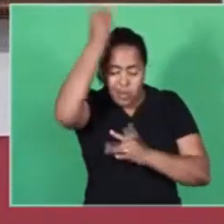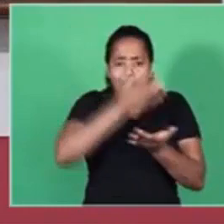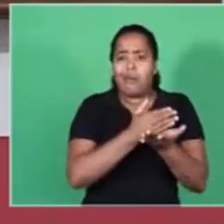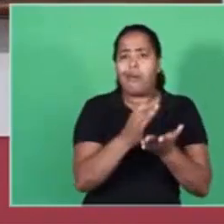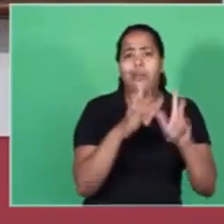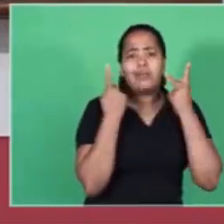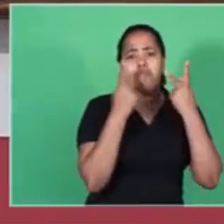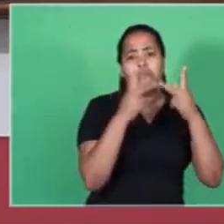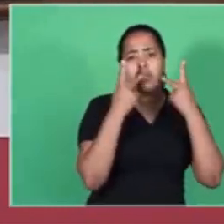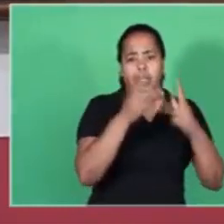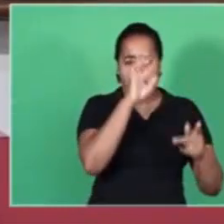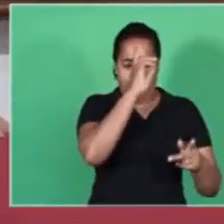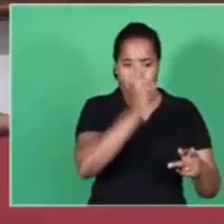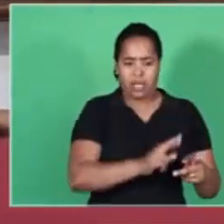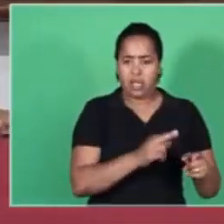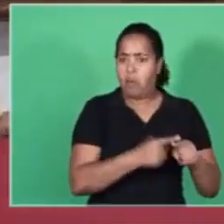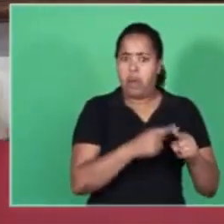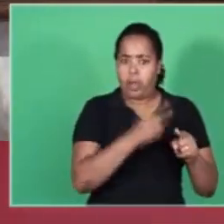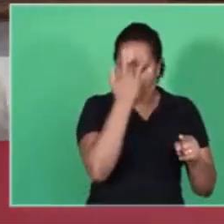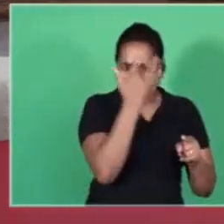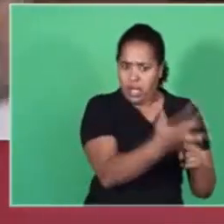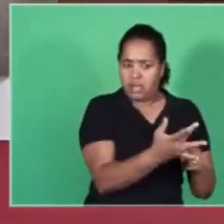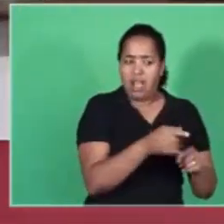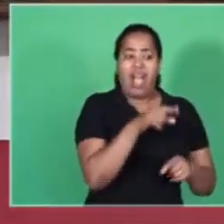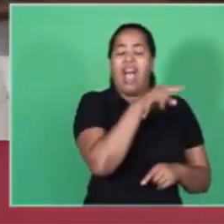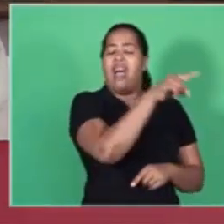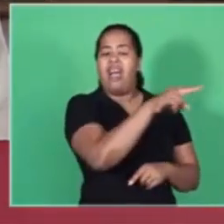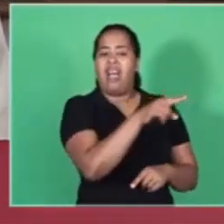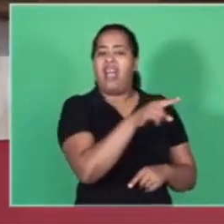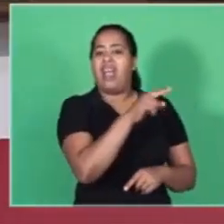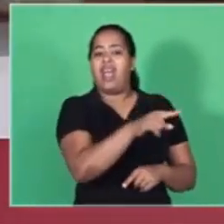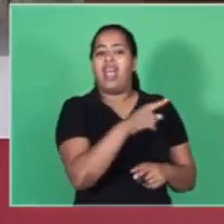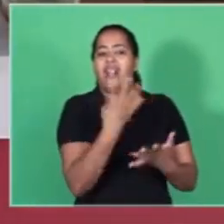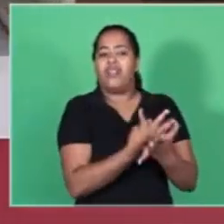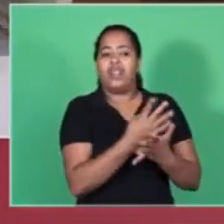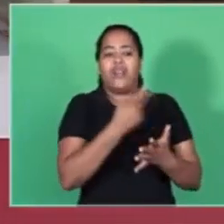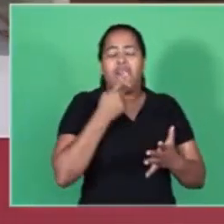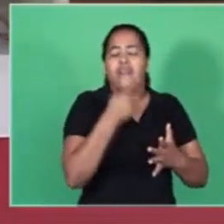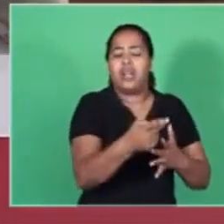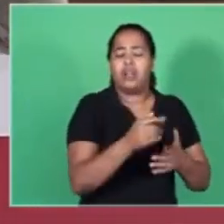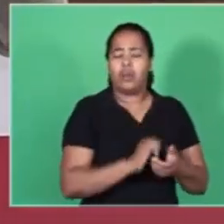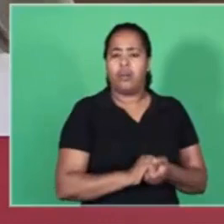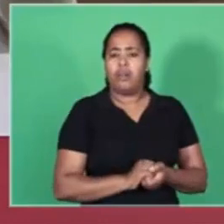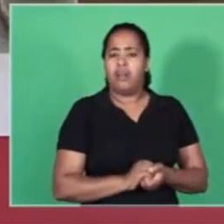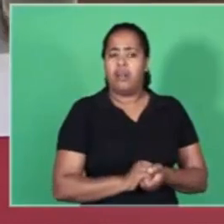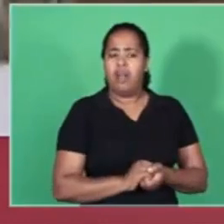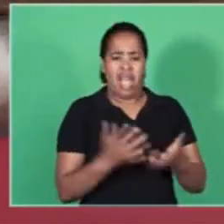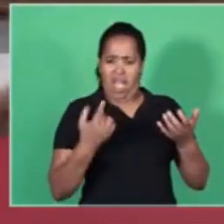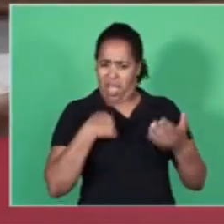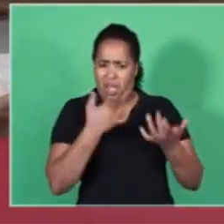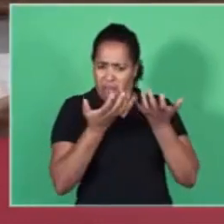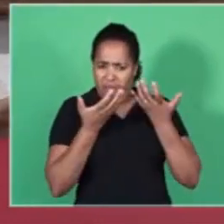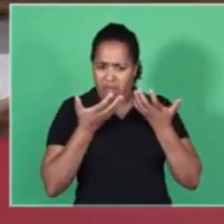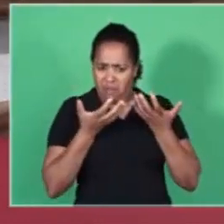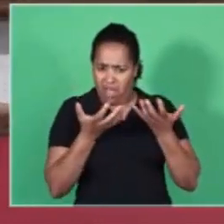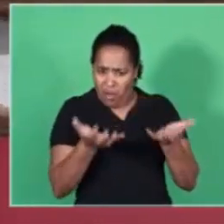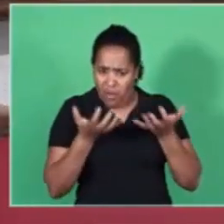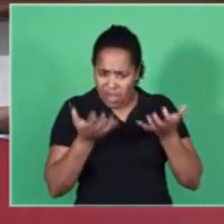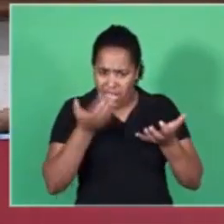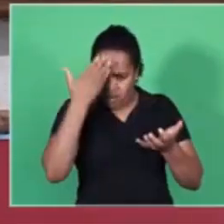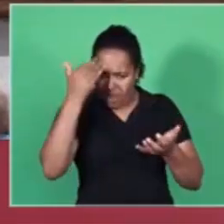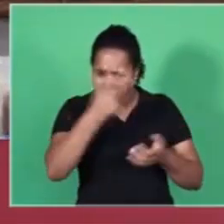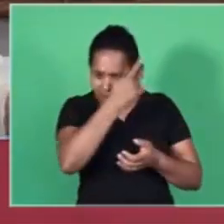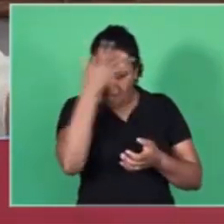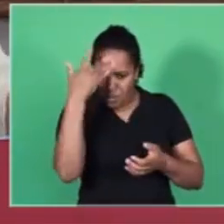fácil. Fulano de tal disse isso. Fulano de tal disse aquilo. Eu quero lá saber o que esse pessoal está